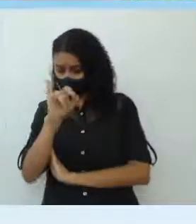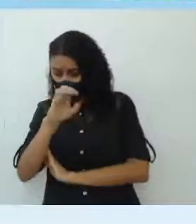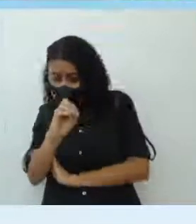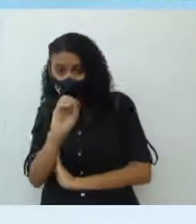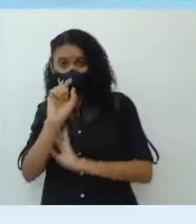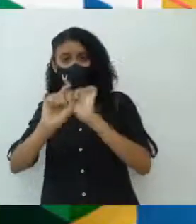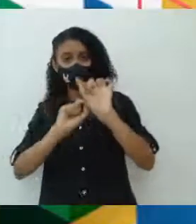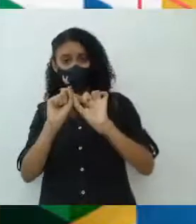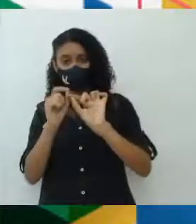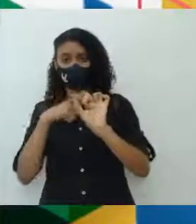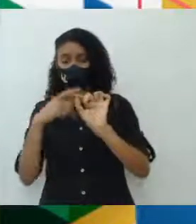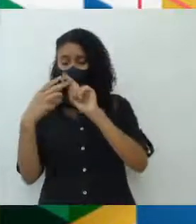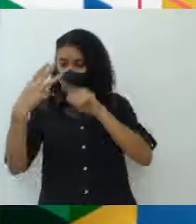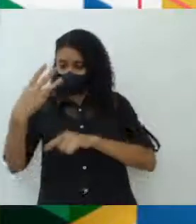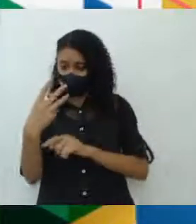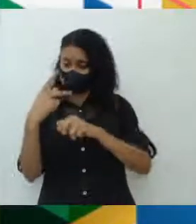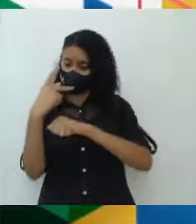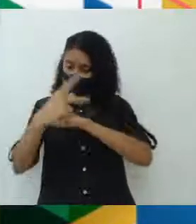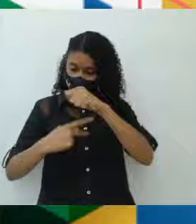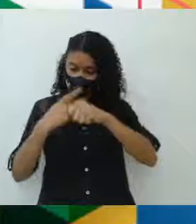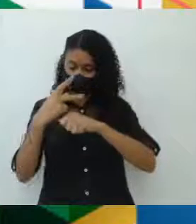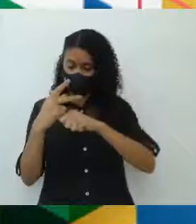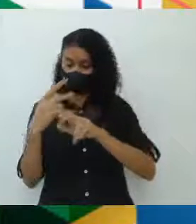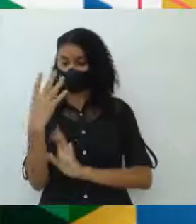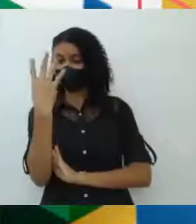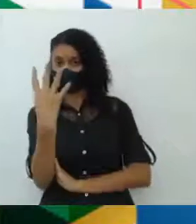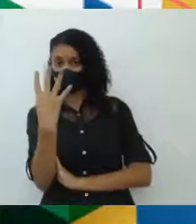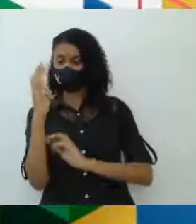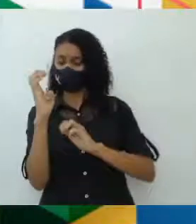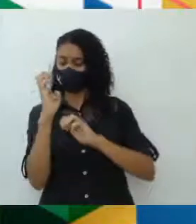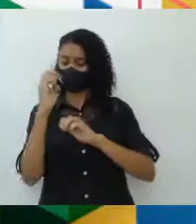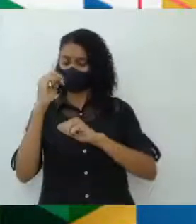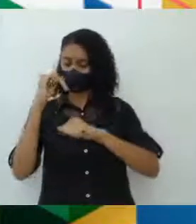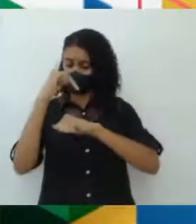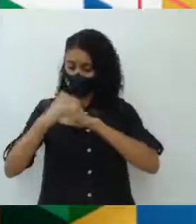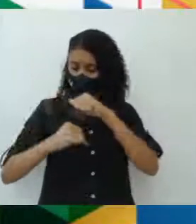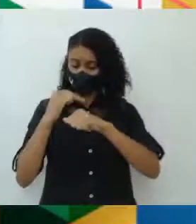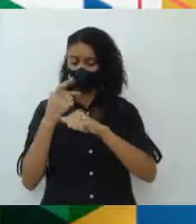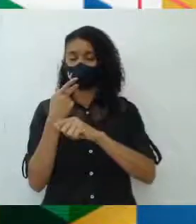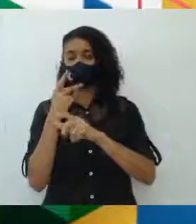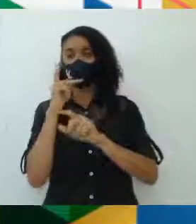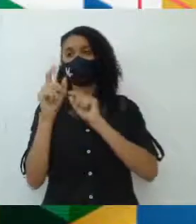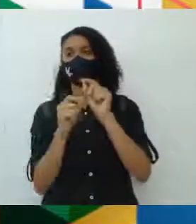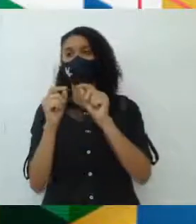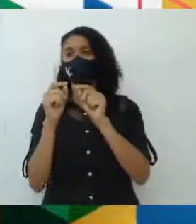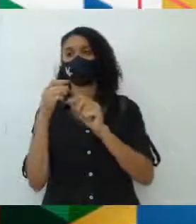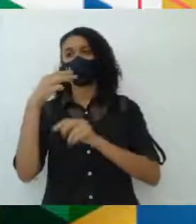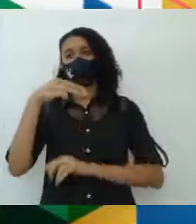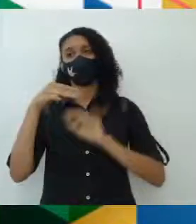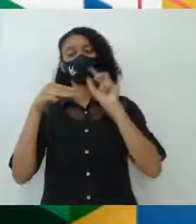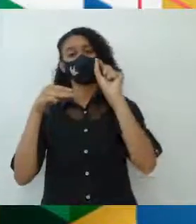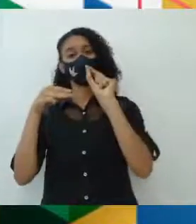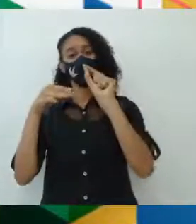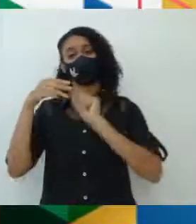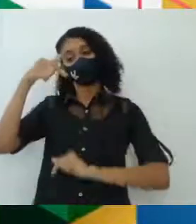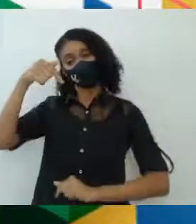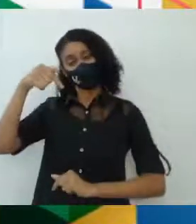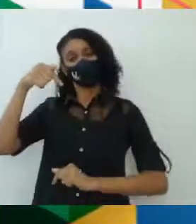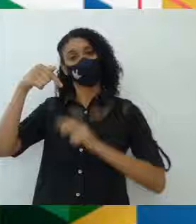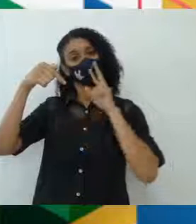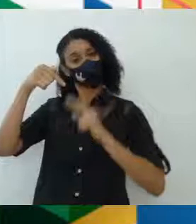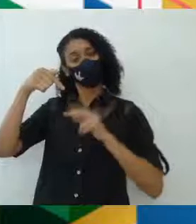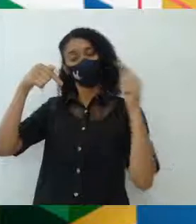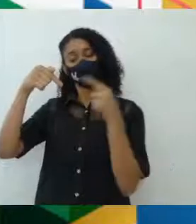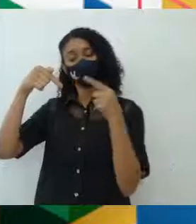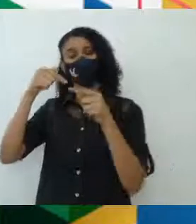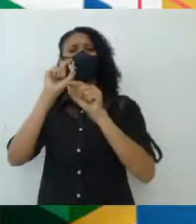lítio ele tem 3 prótons e 4 nêutrons. Então, a gente determina que a massa dele equivale a 7. 7